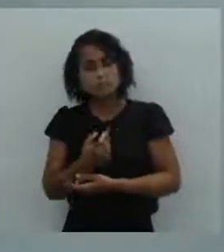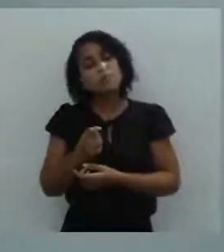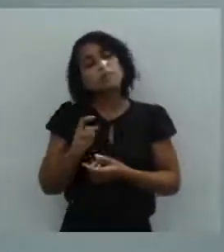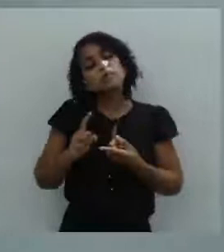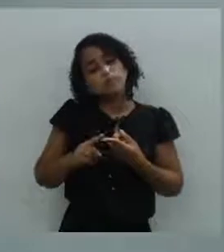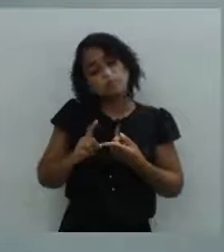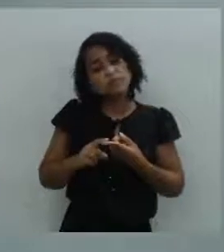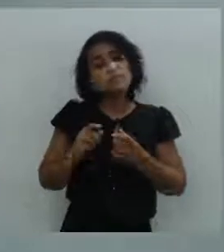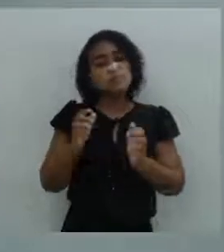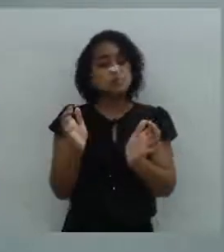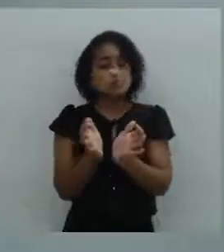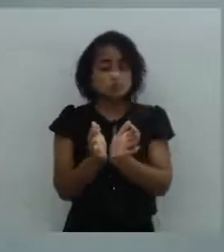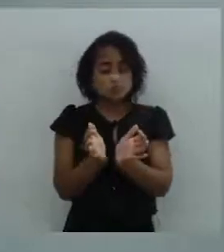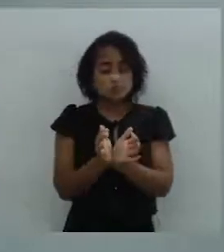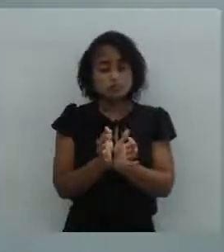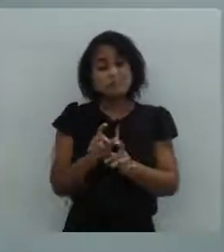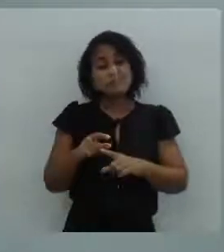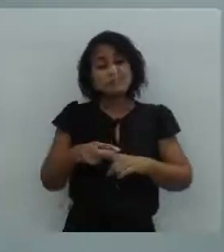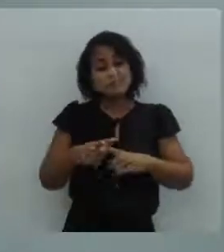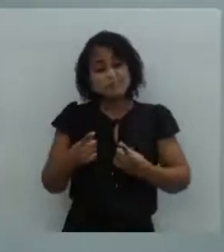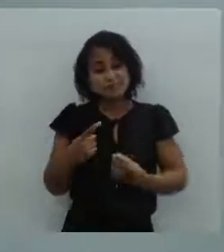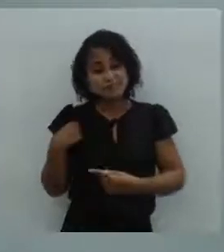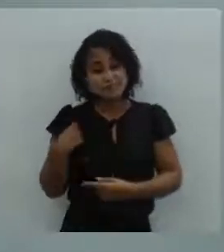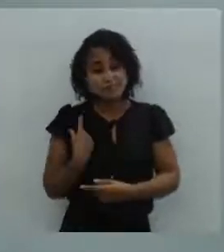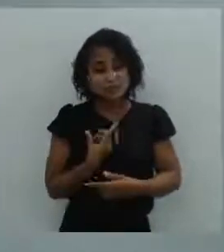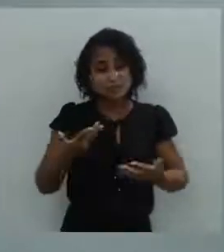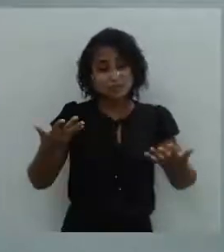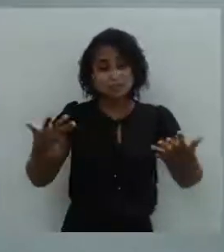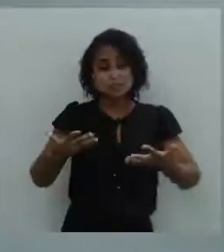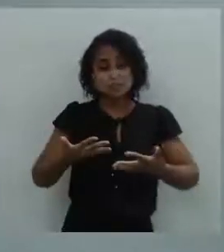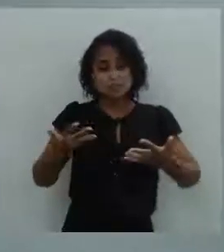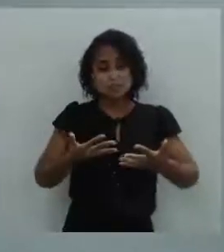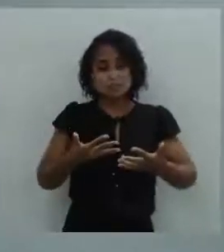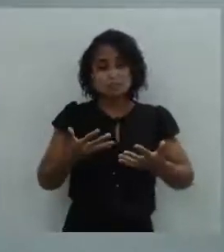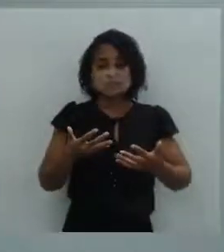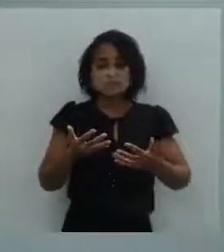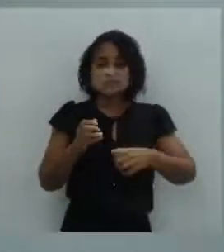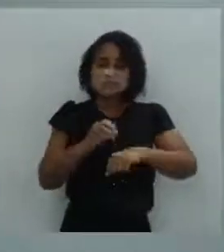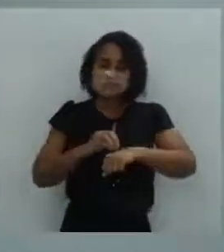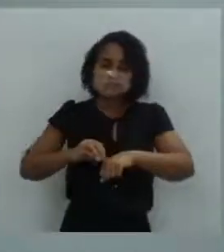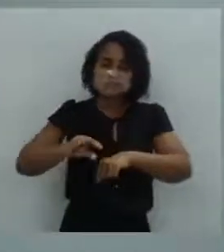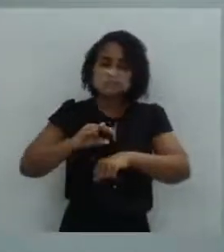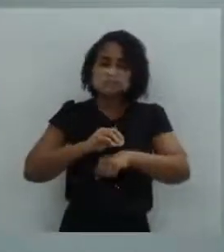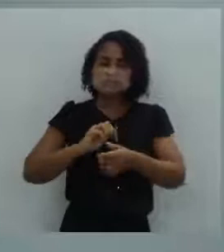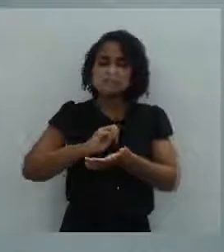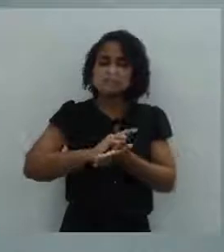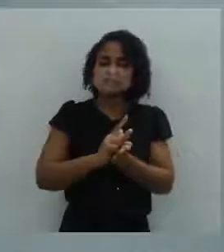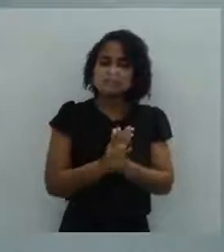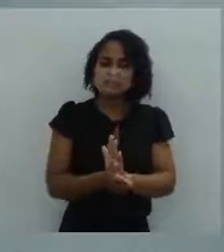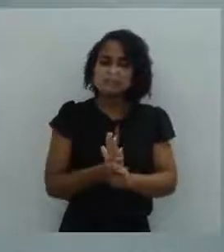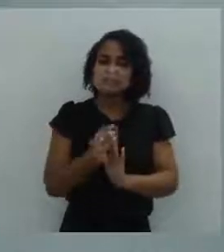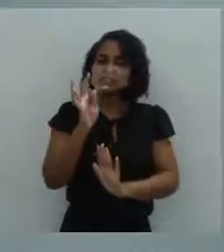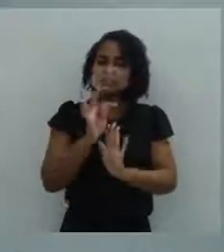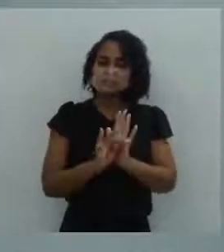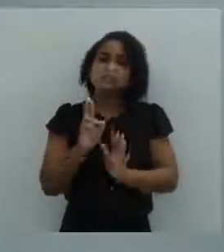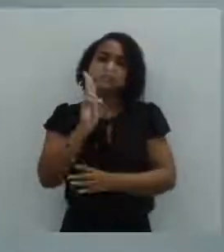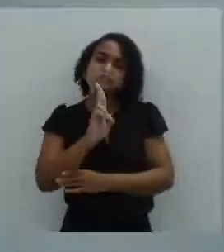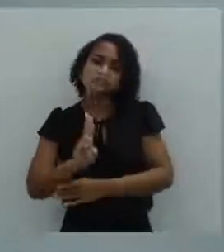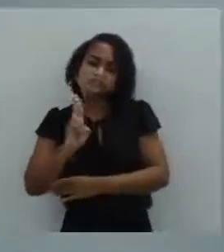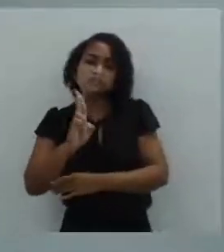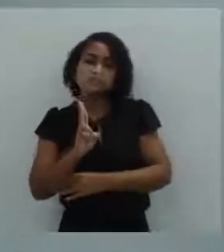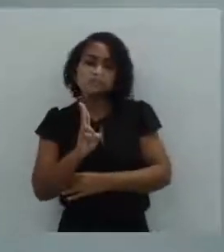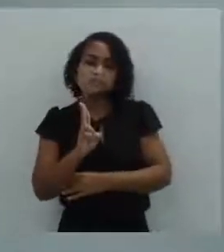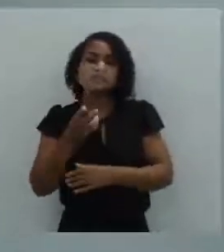quanto coletivos. Mas para a gente hoje, eu trouxe um gênero muito mais utilizado e